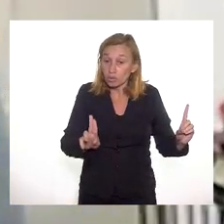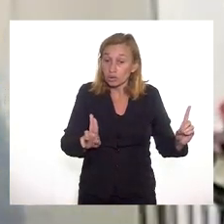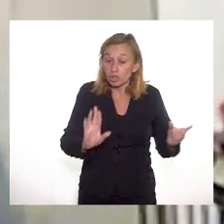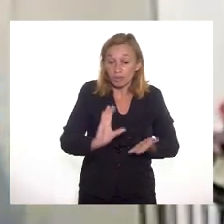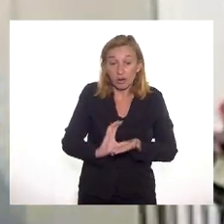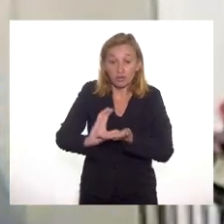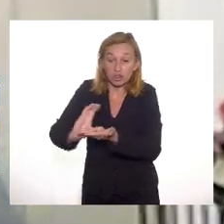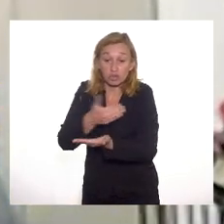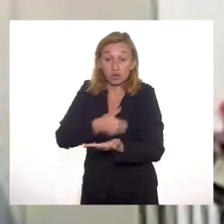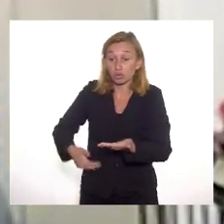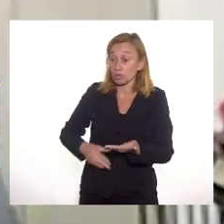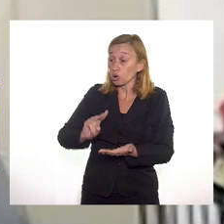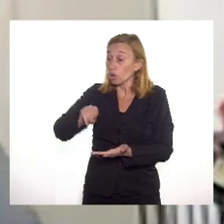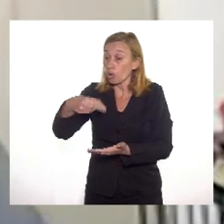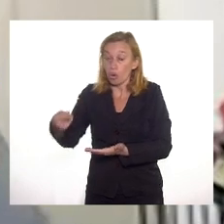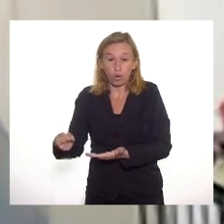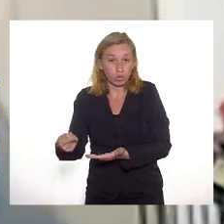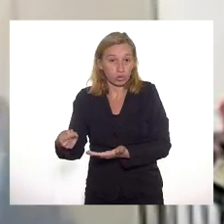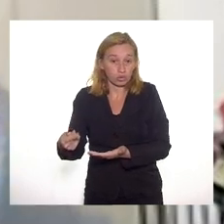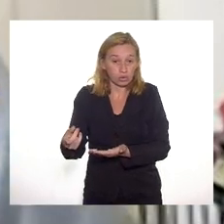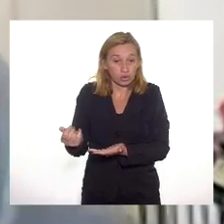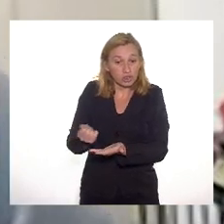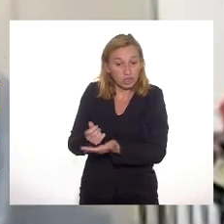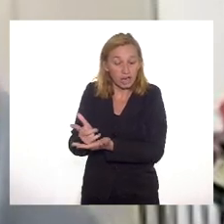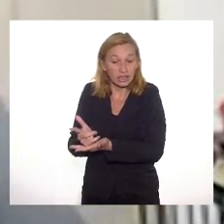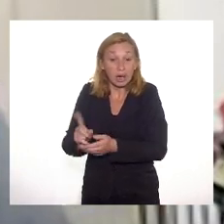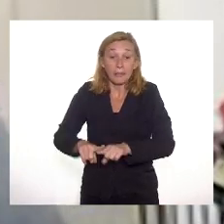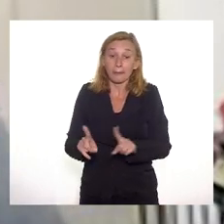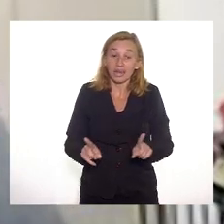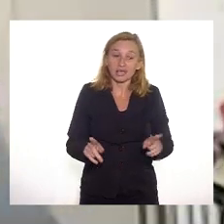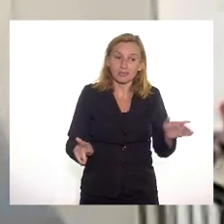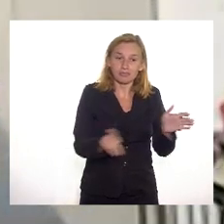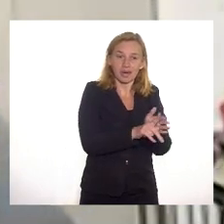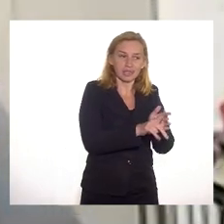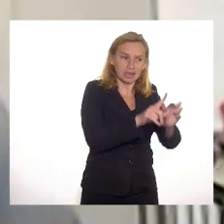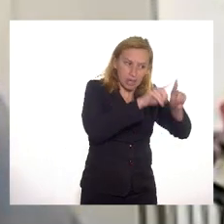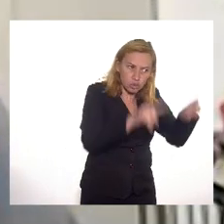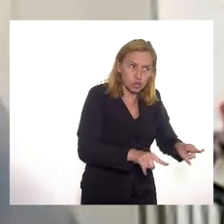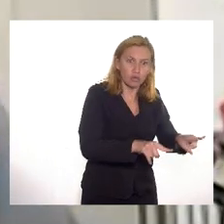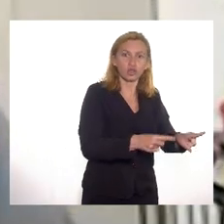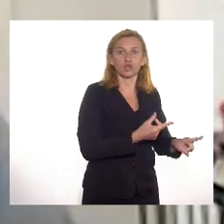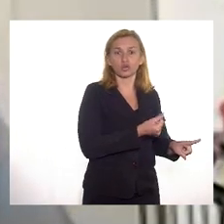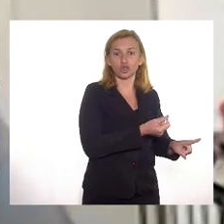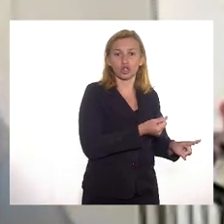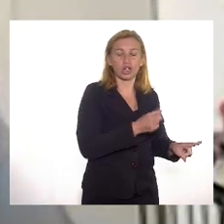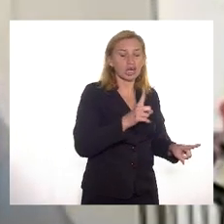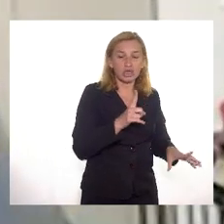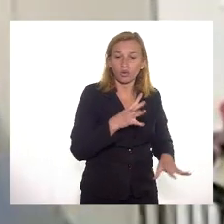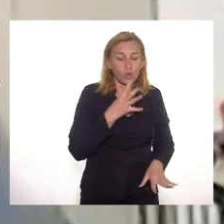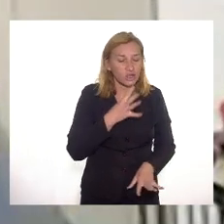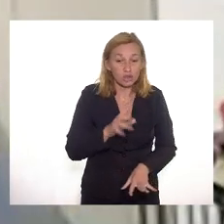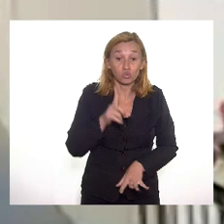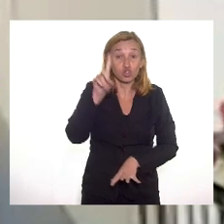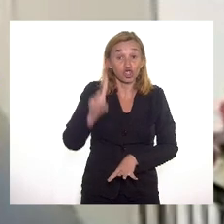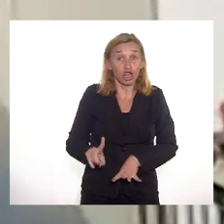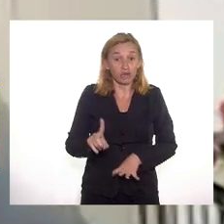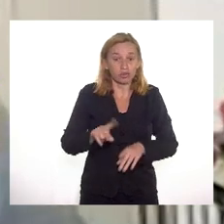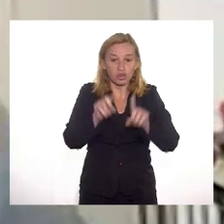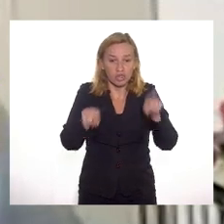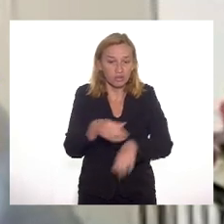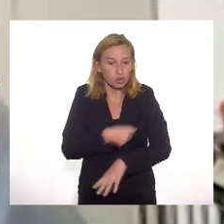públicos, para outros gastos, mas era um dinheiro dos servidores. Não reconheceu o direito do servidor público